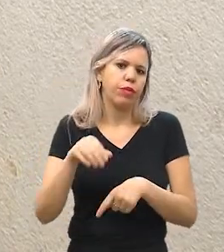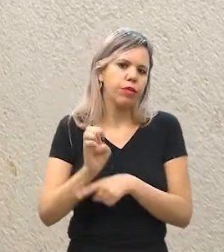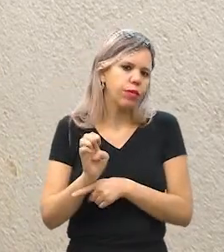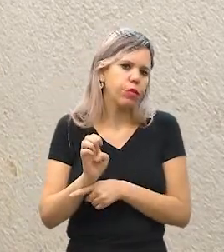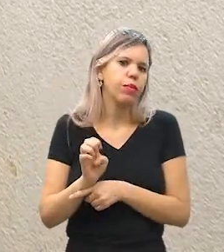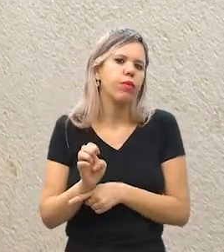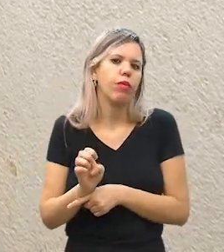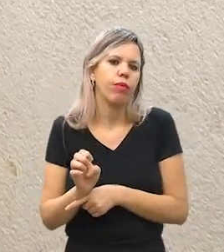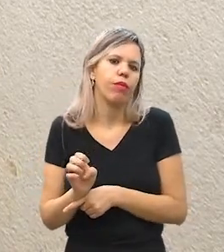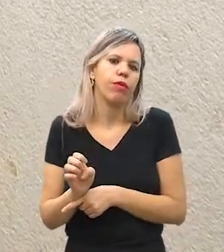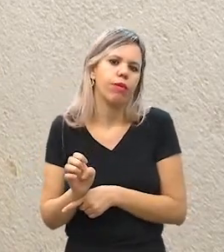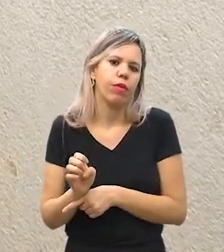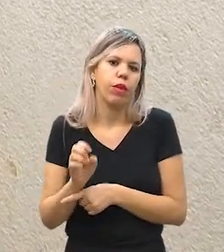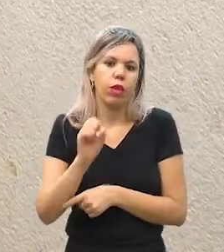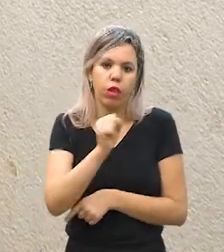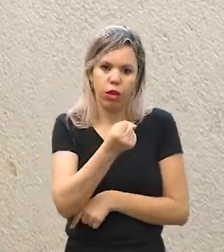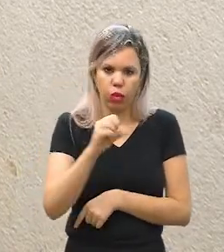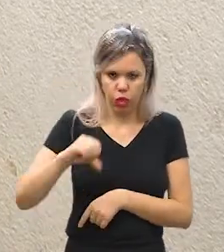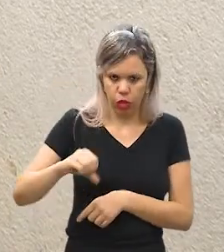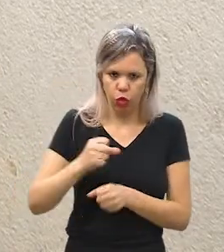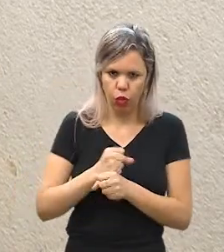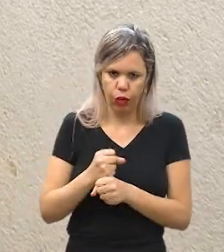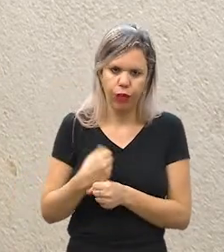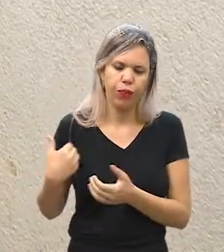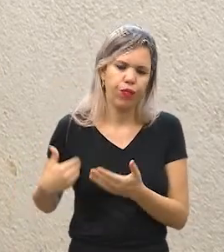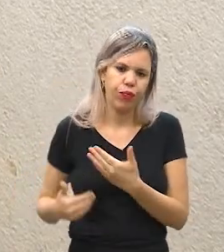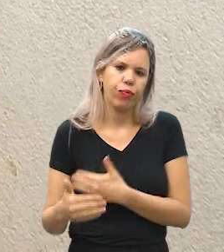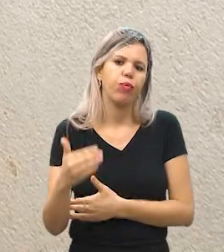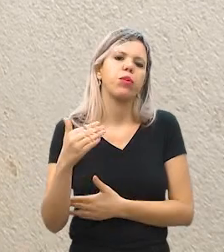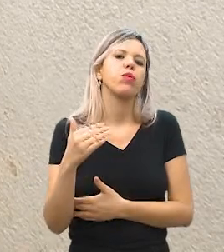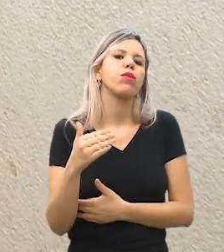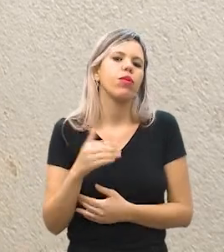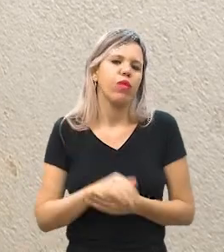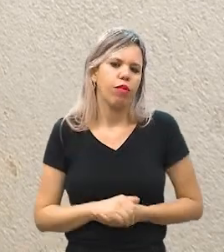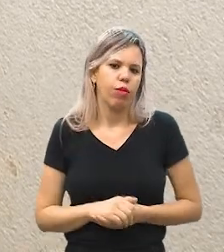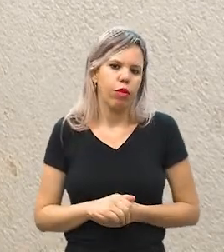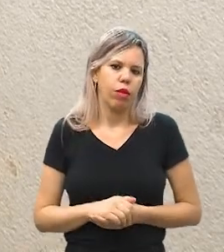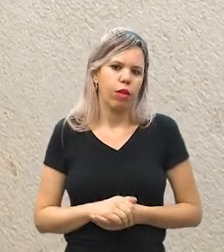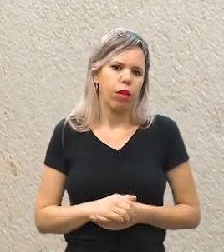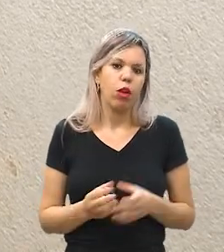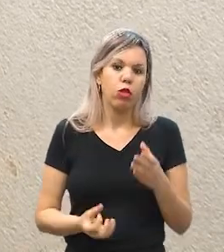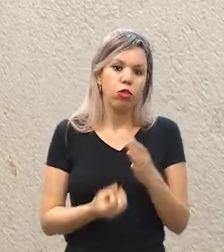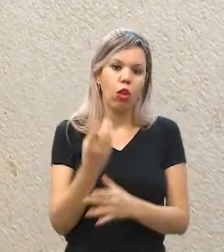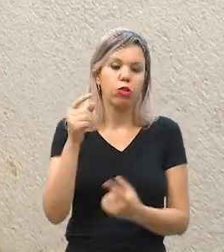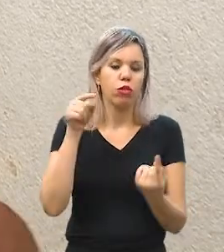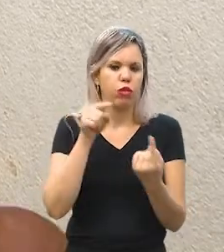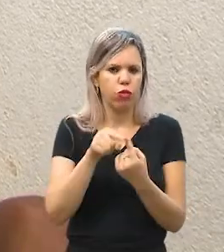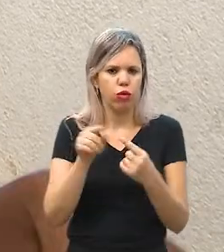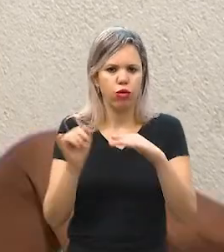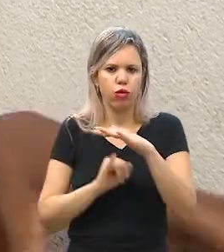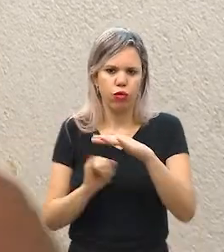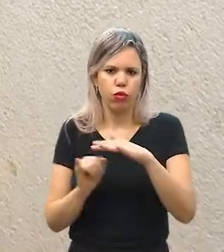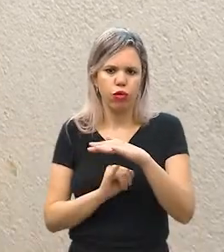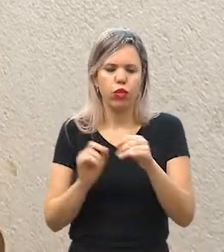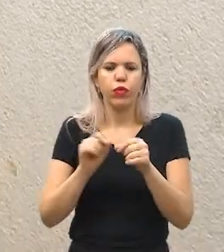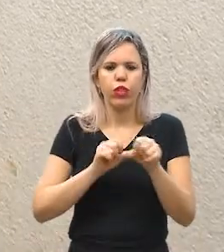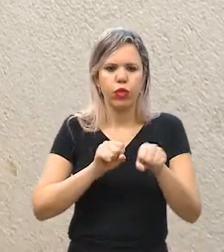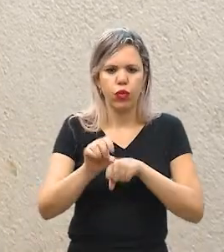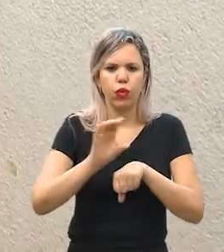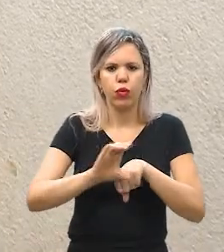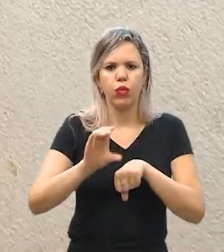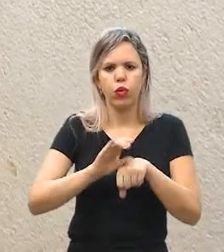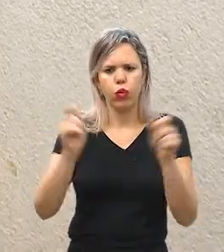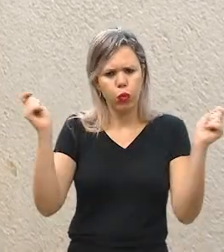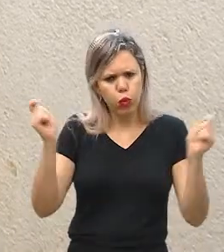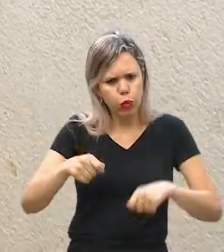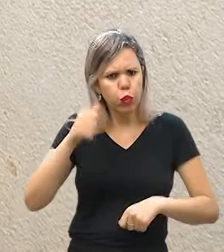estado, em 89. E a gente nasce com esse objetivo de fazer a formação, o